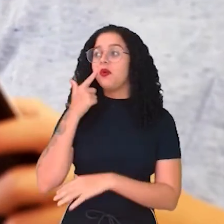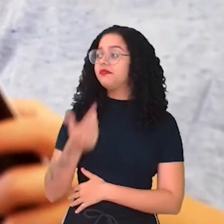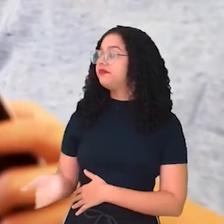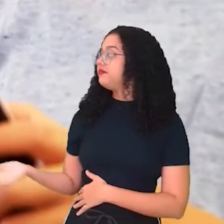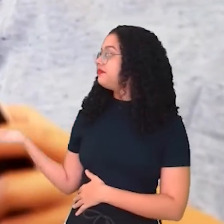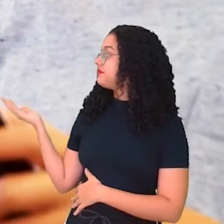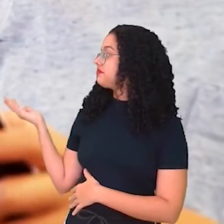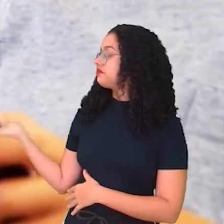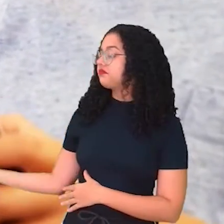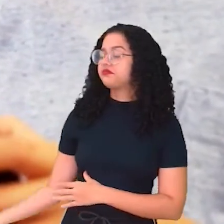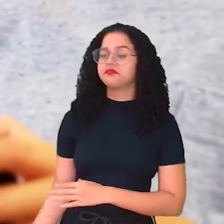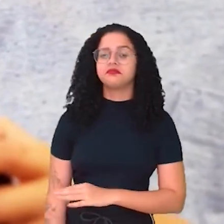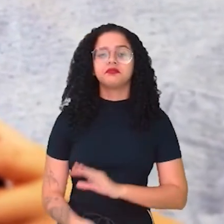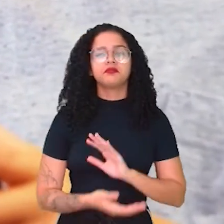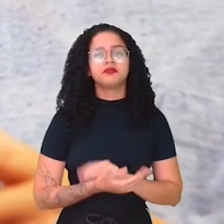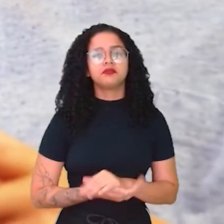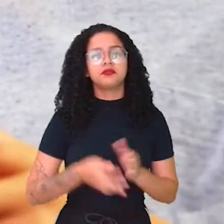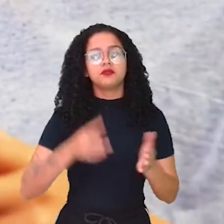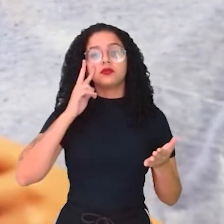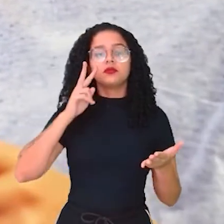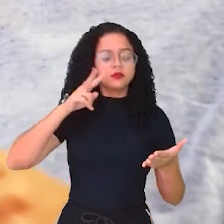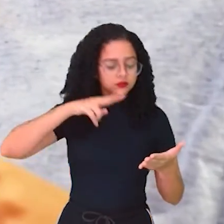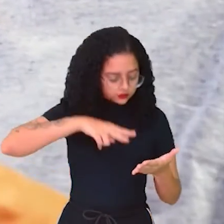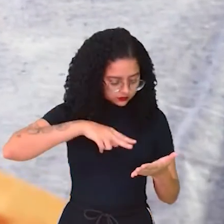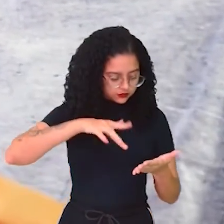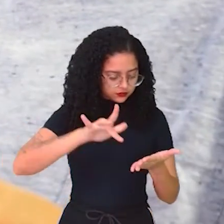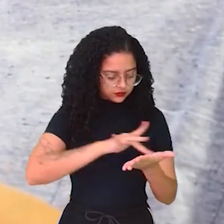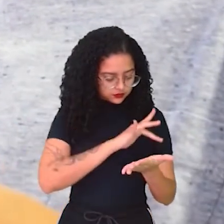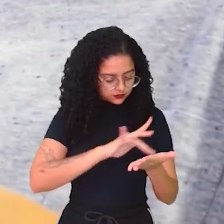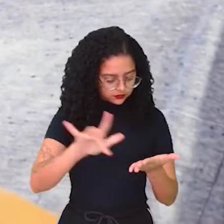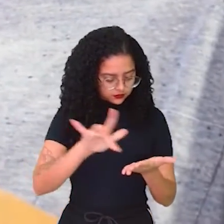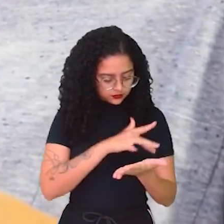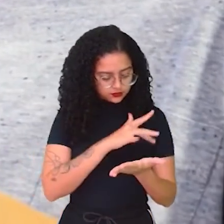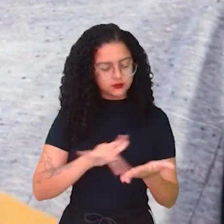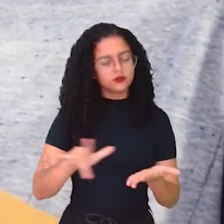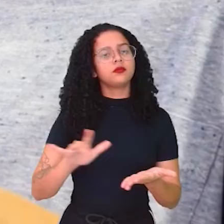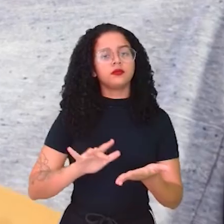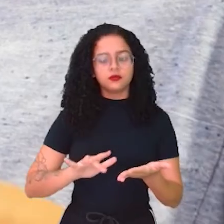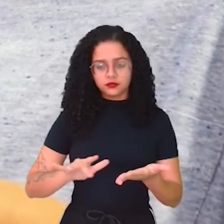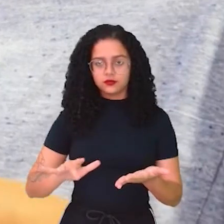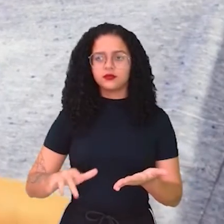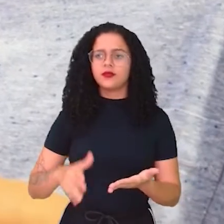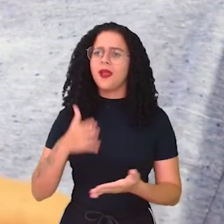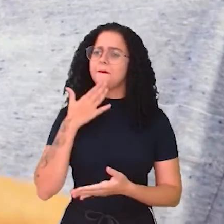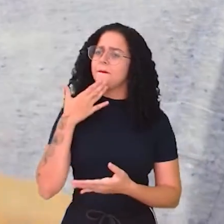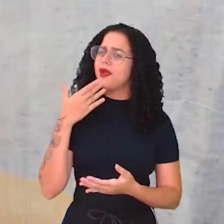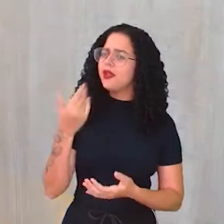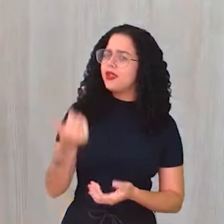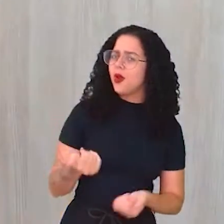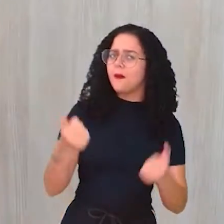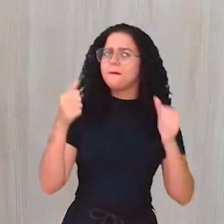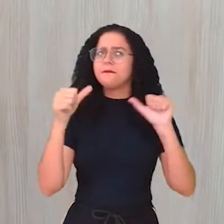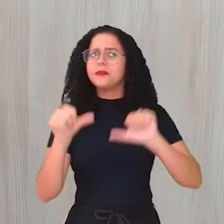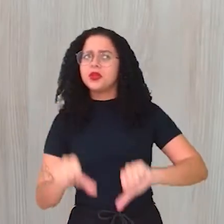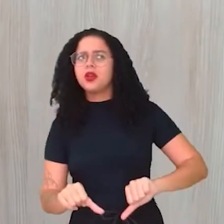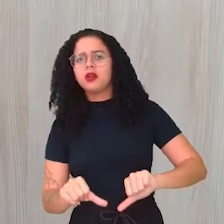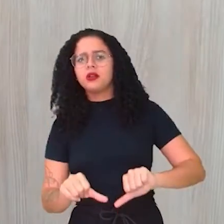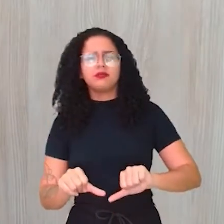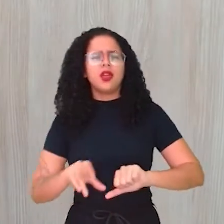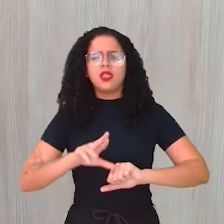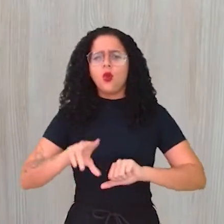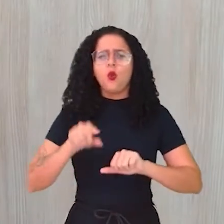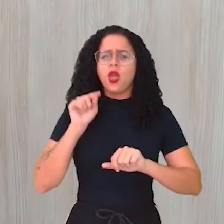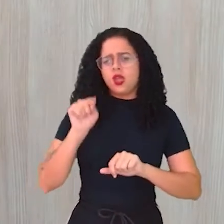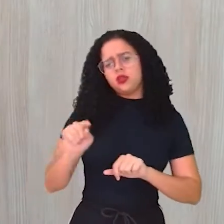imagens, observando o digital, né? E a gente vê que assim, é melhor, é pior, não é essa questão que a